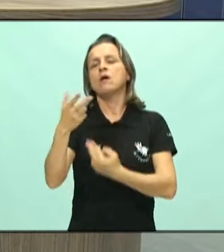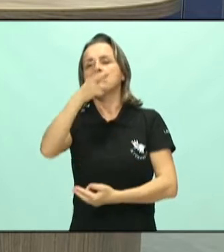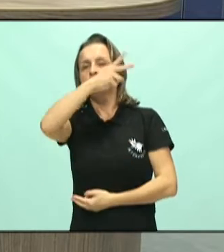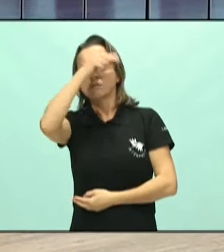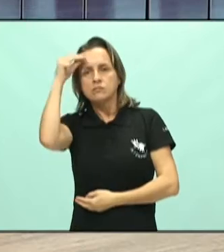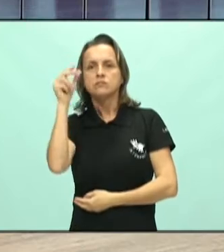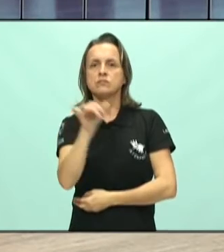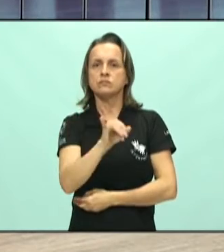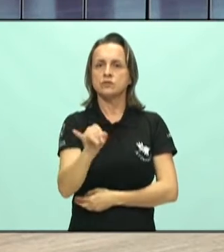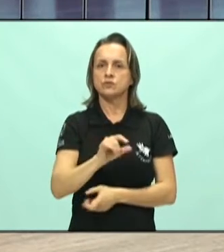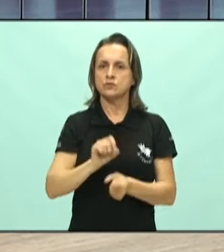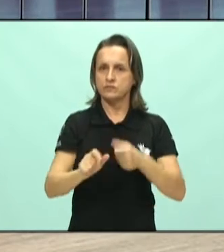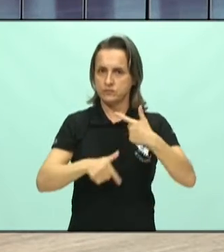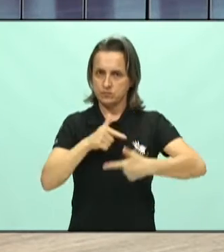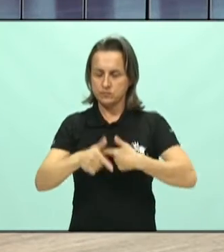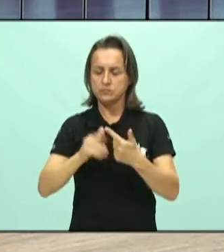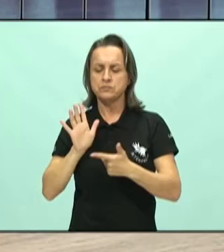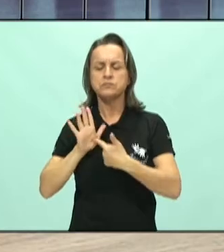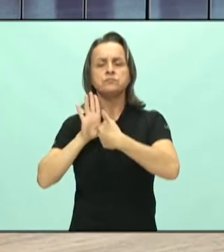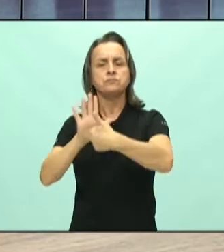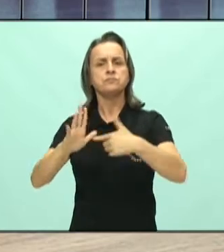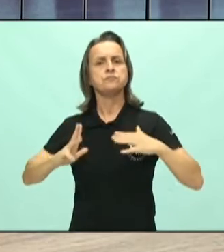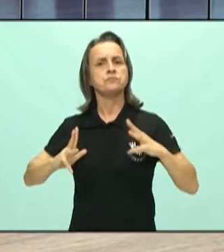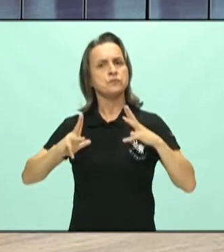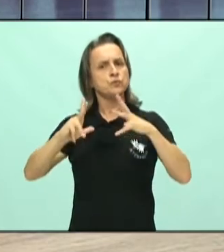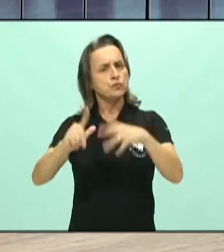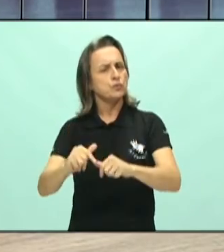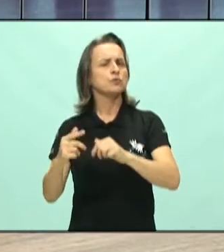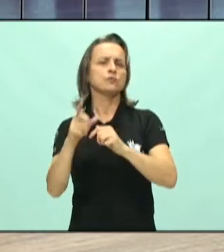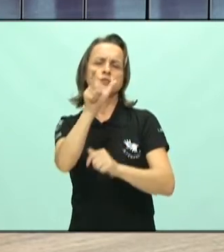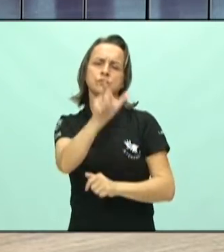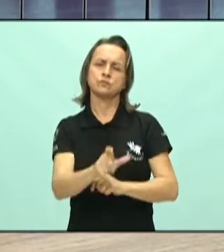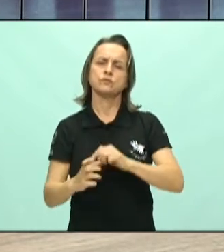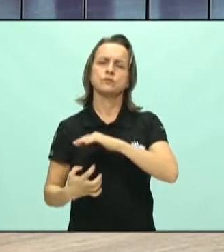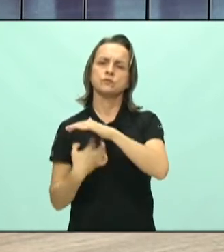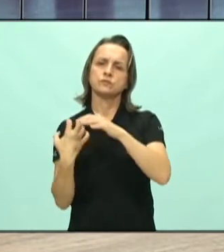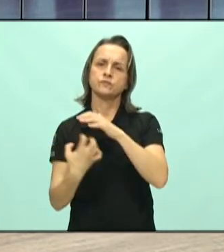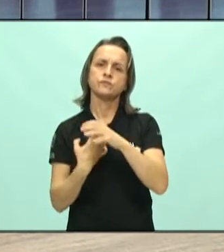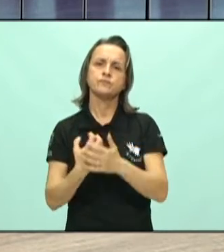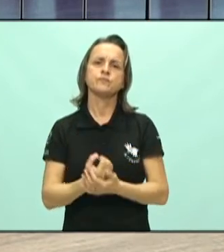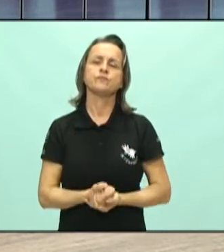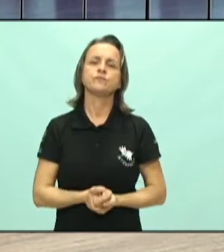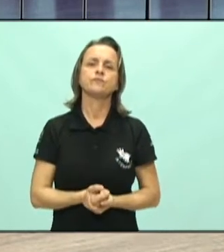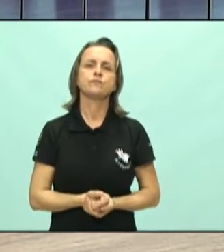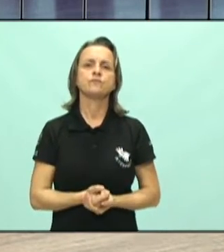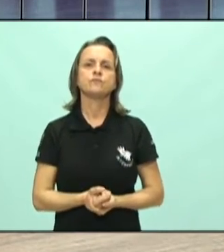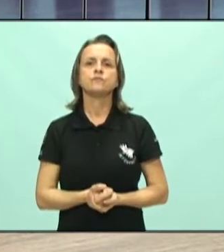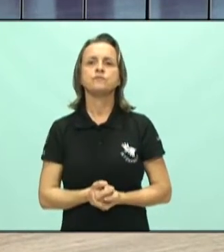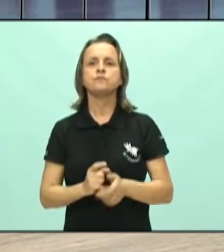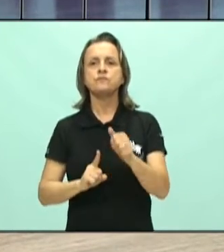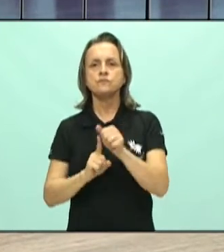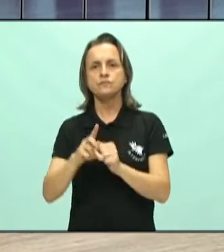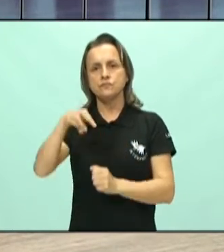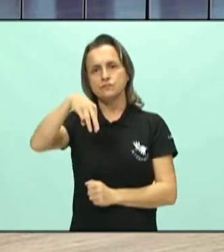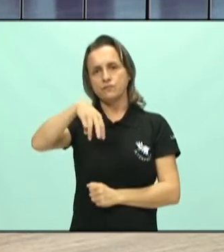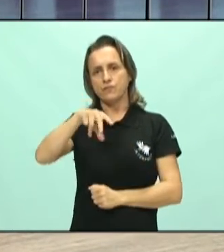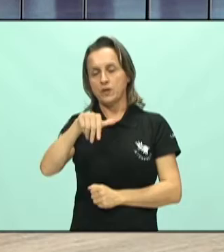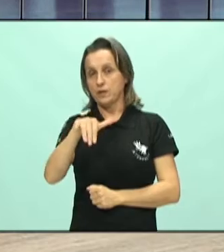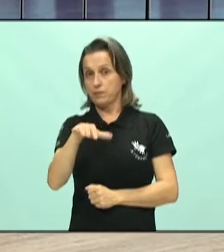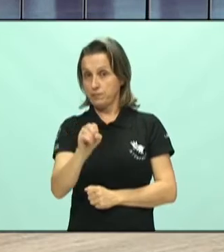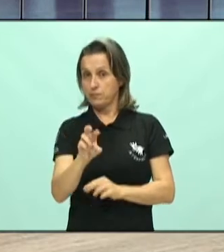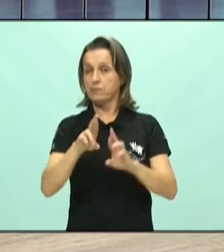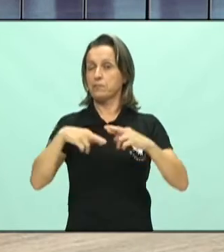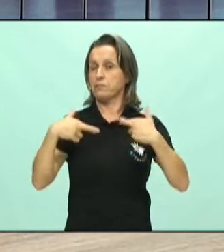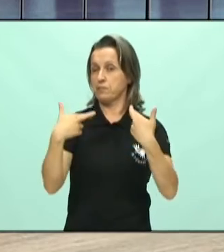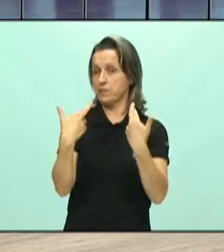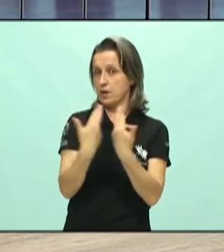fez esse trabalho e apresentou a todos os empresários. Em maio, numa reunião